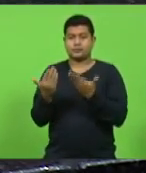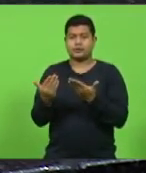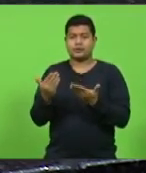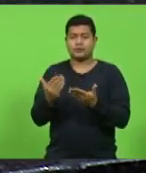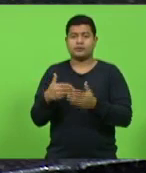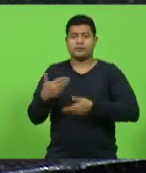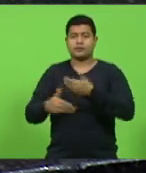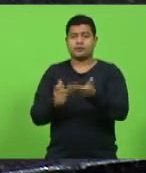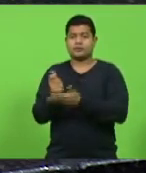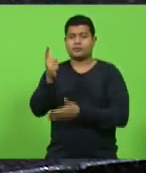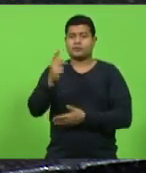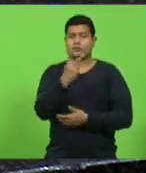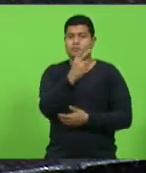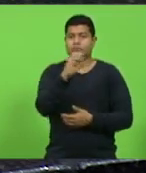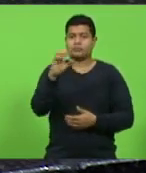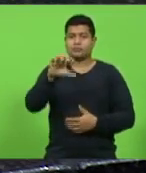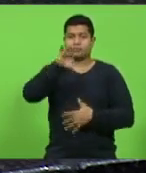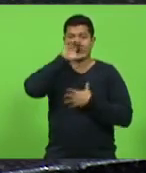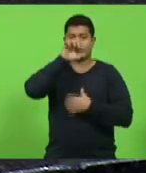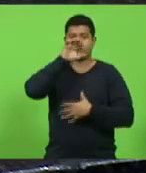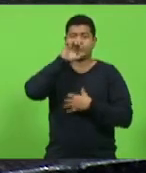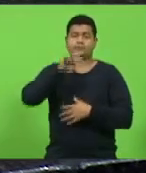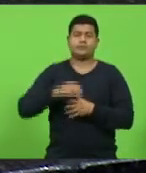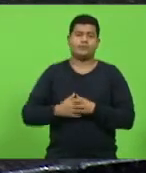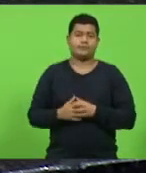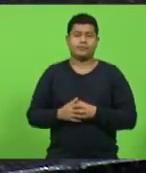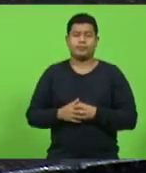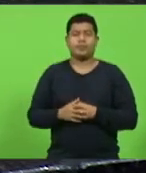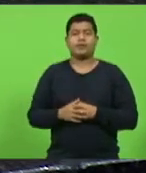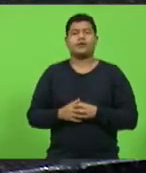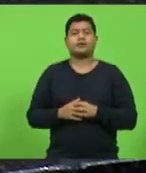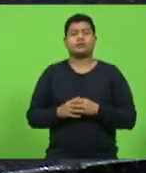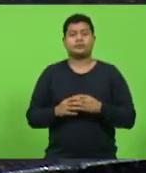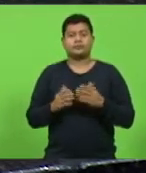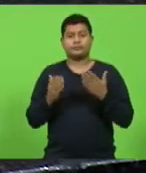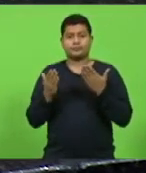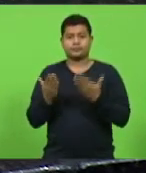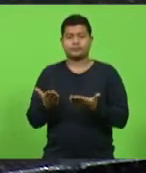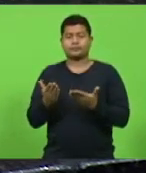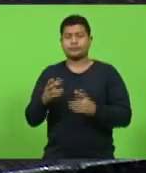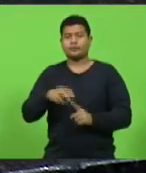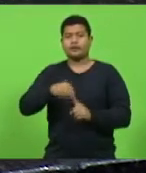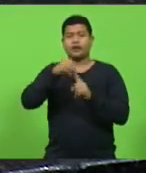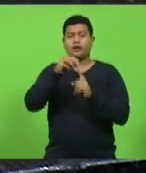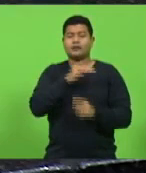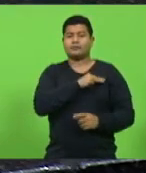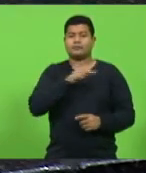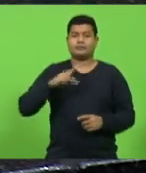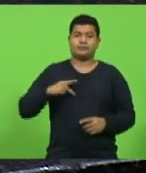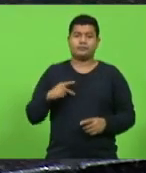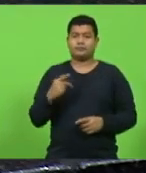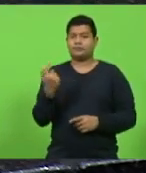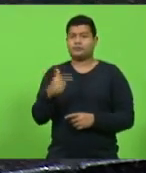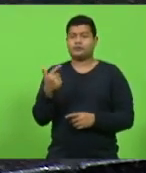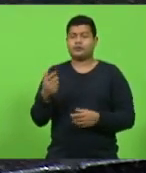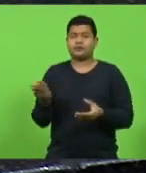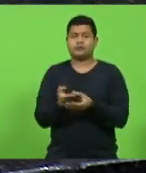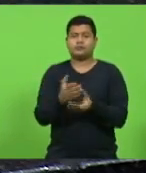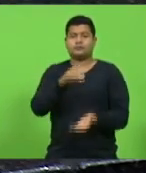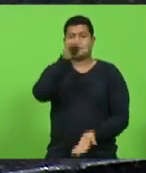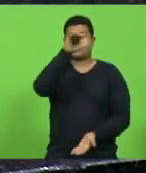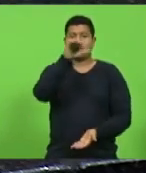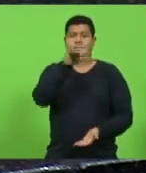respiradores. De acordo com o salientado pelo Ministério Público de Santa Catarina, não há nos autos